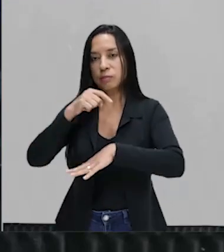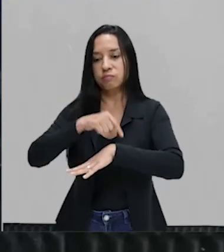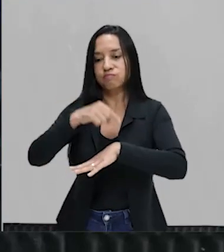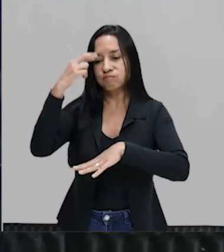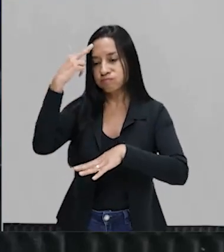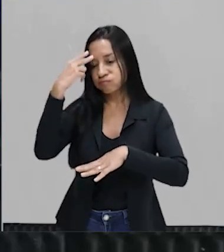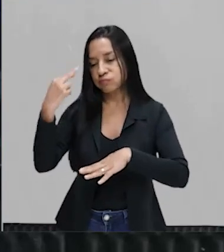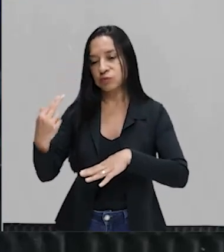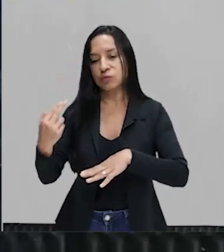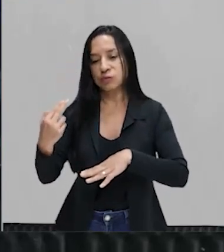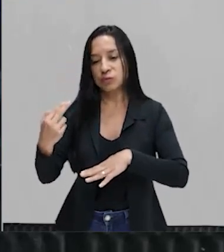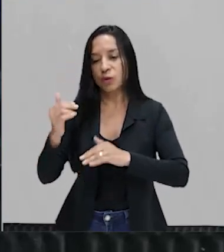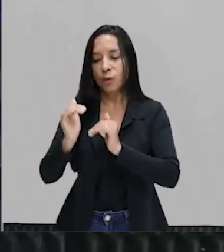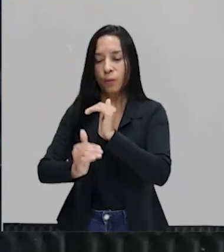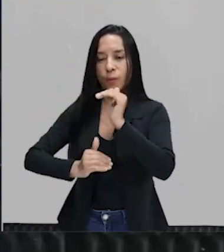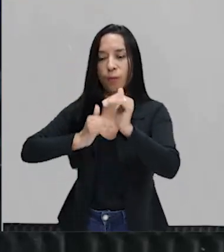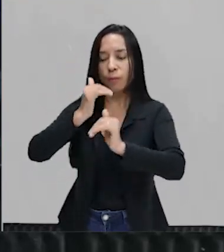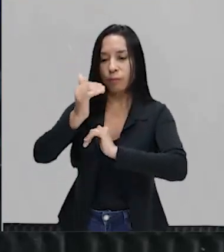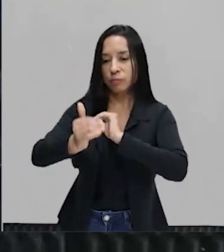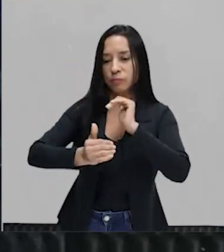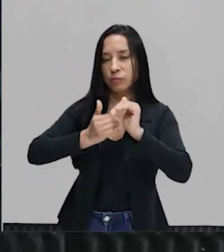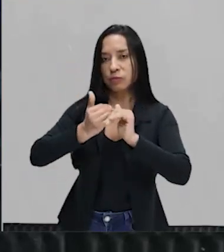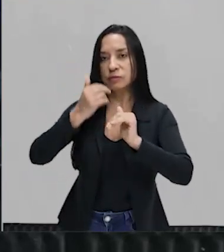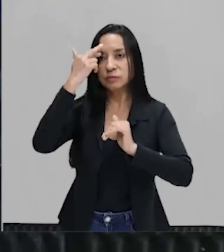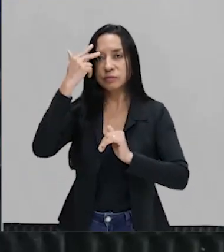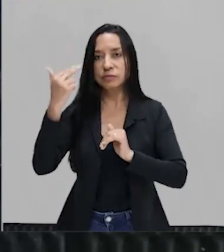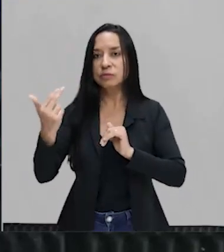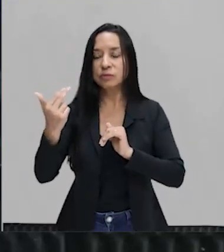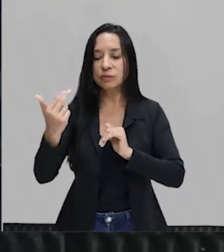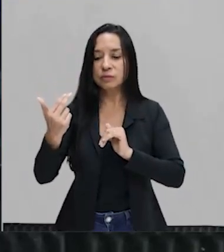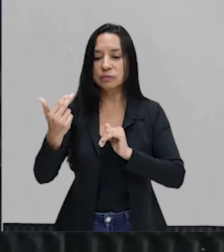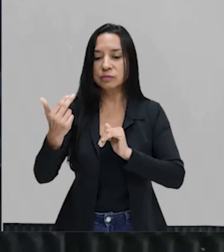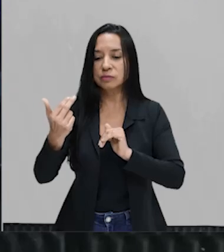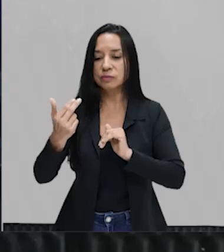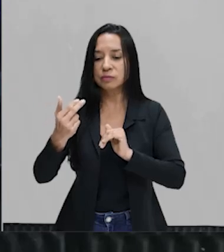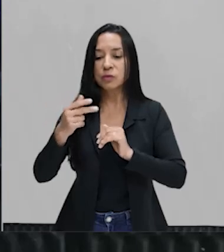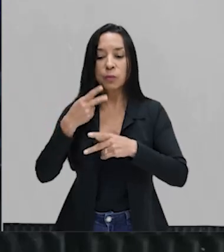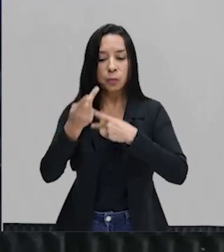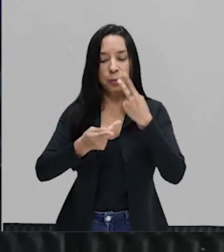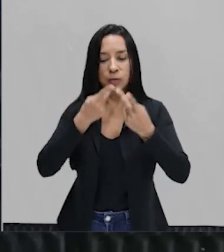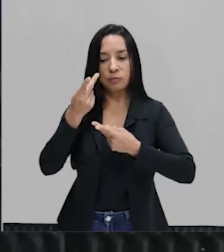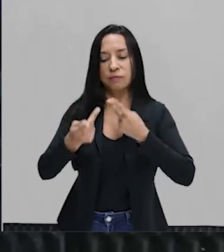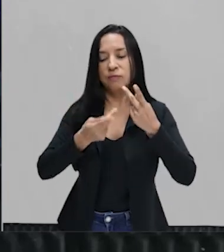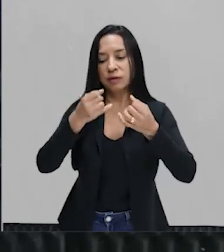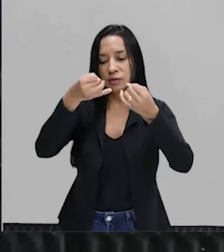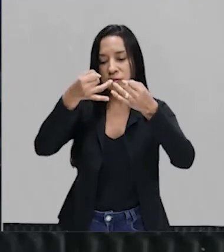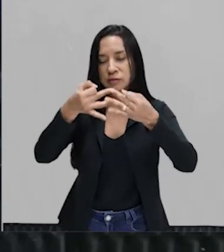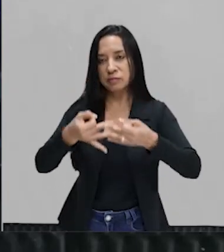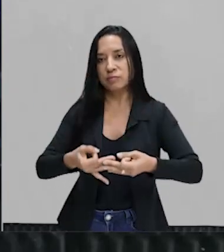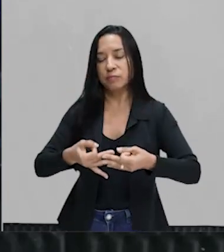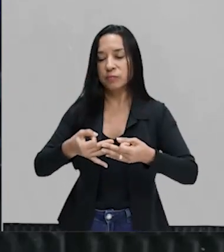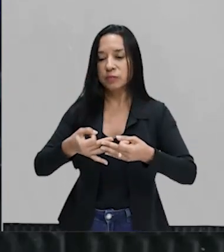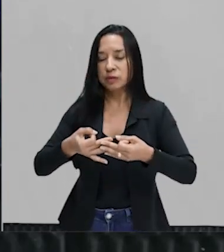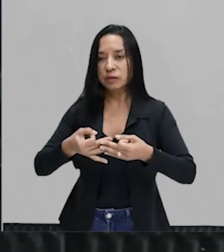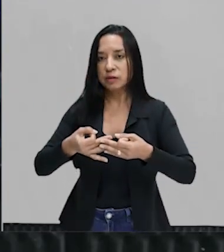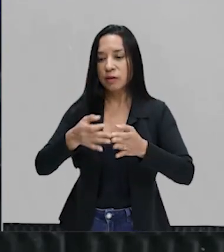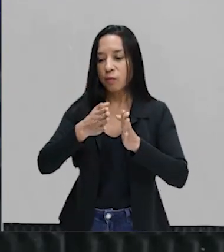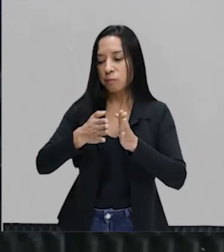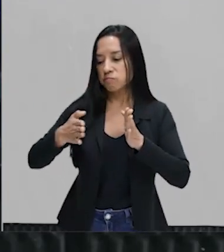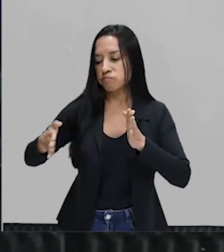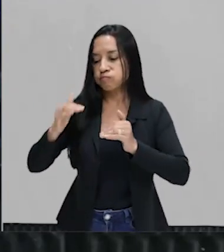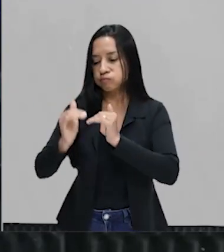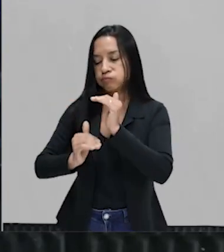processos históricos, inclusive, quando você fala do processo histórico, repare que o processo histórico ele